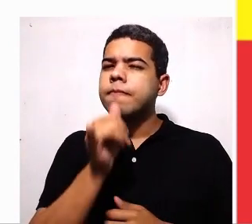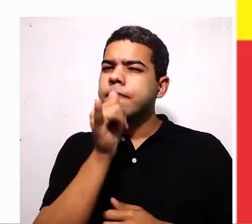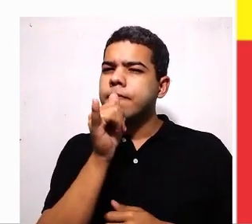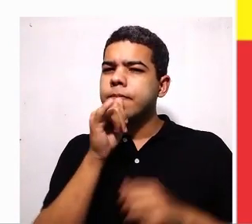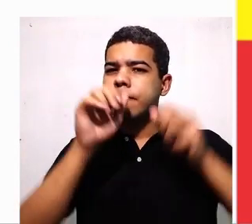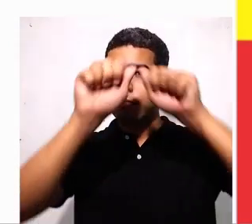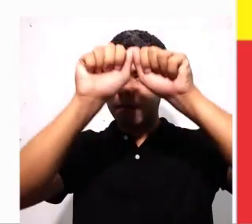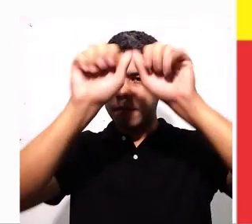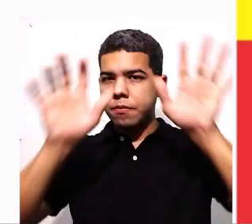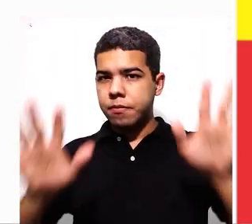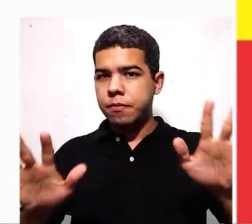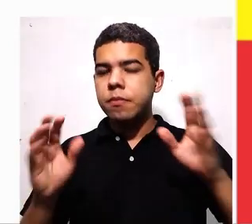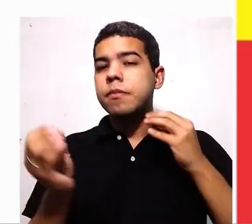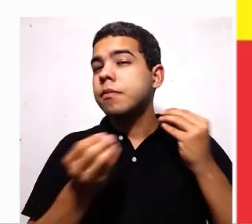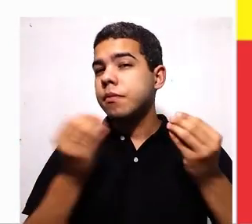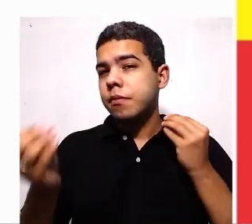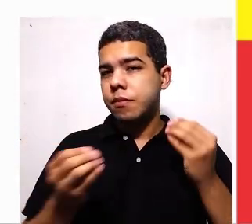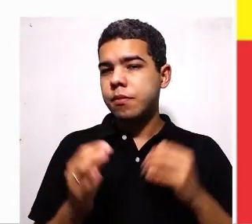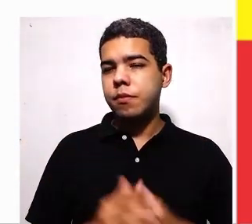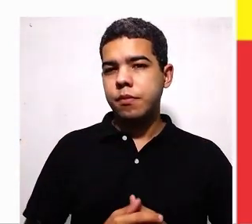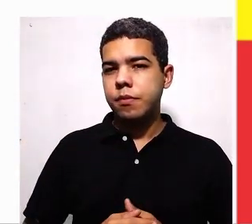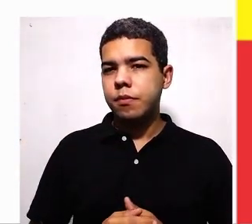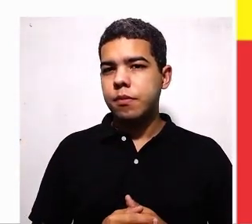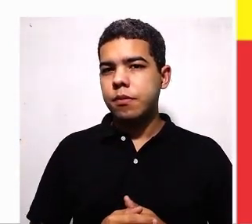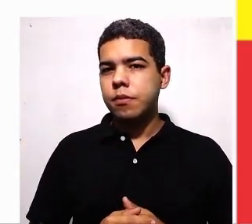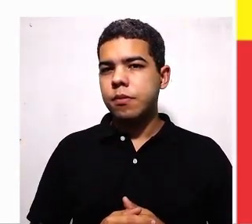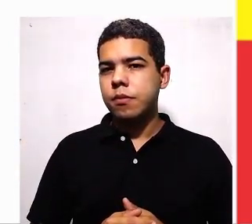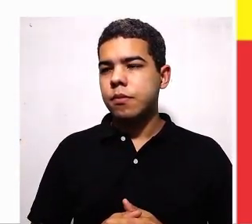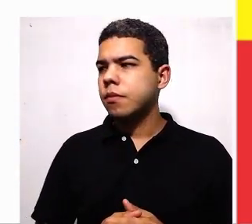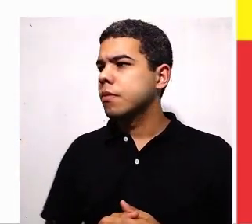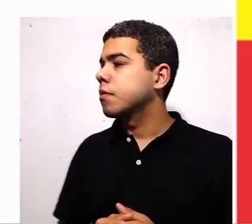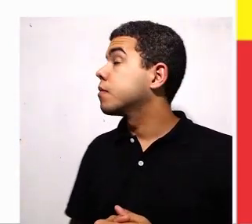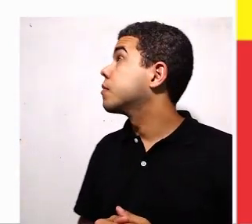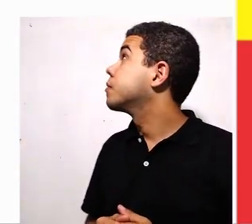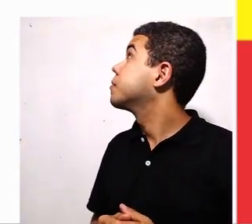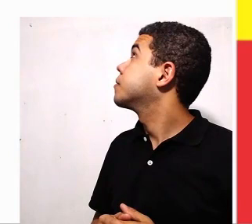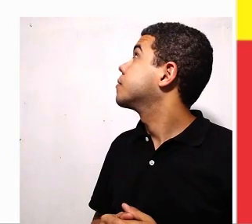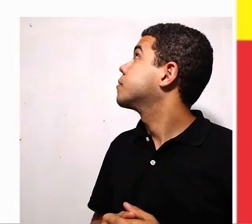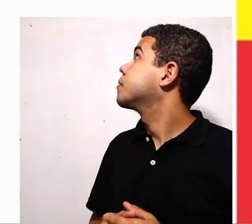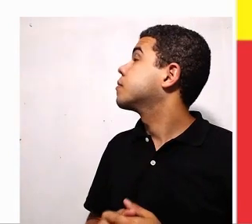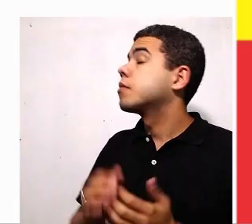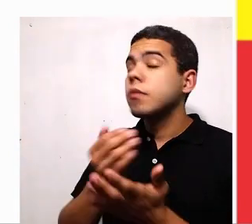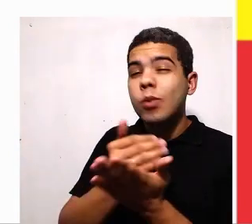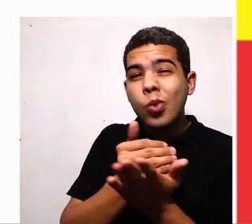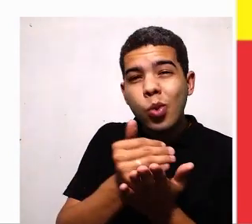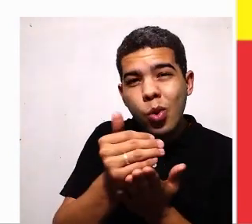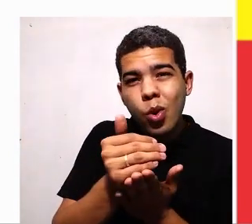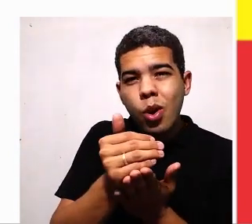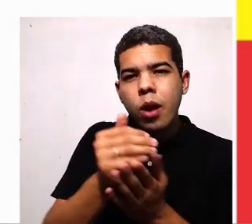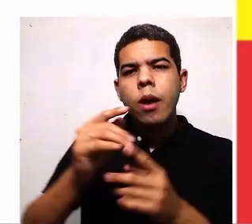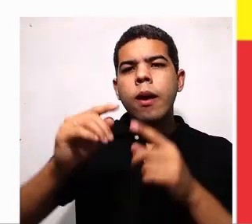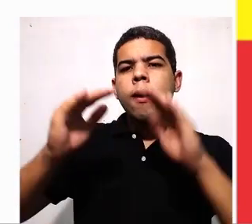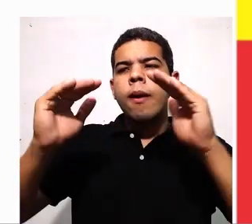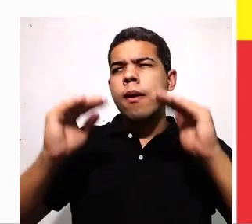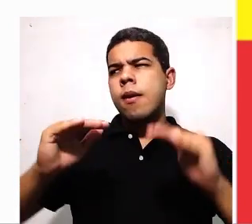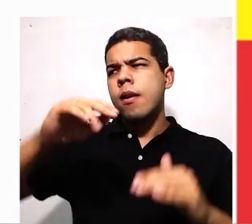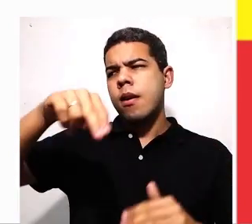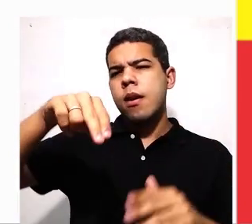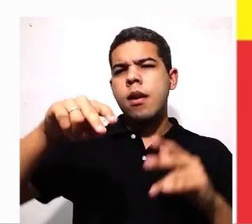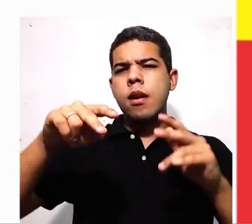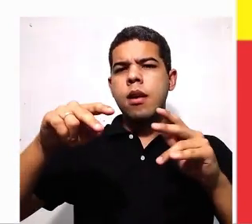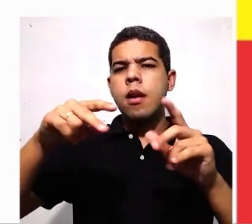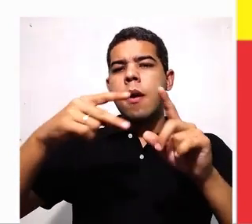aí o fluxograma. Vou iniciar. Depois que eu vou iniciar, eu vou querer o quê? N maior ou igual que